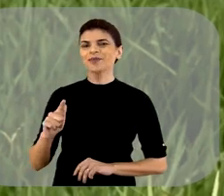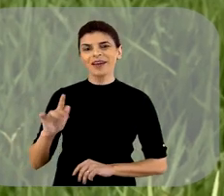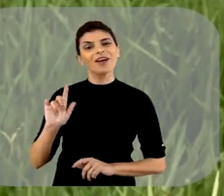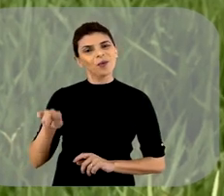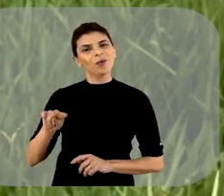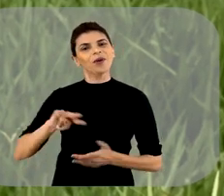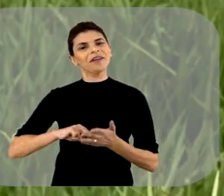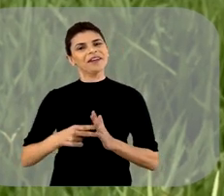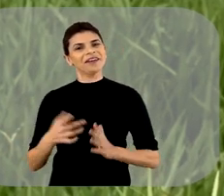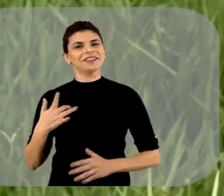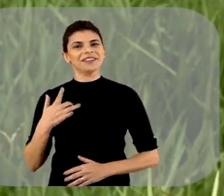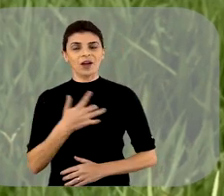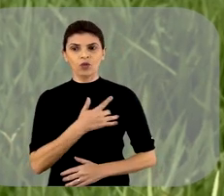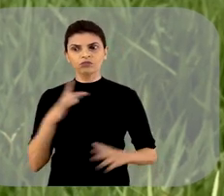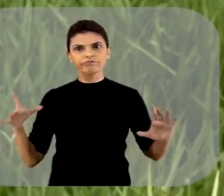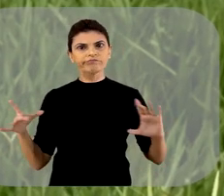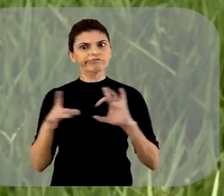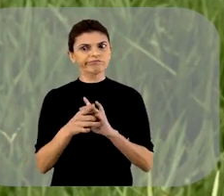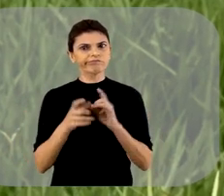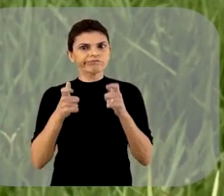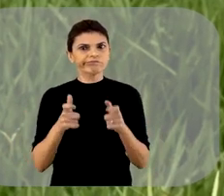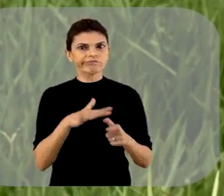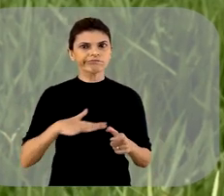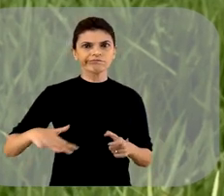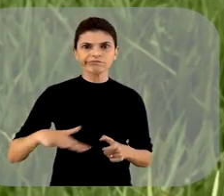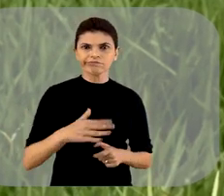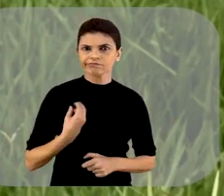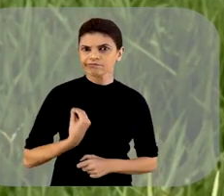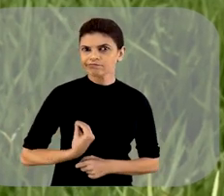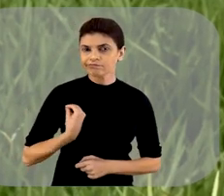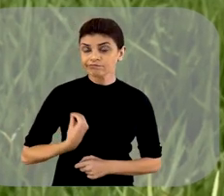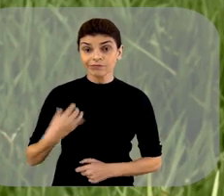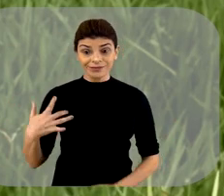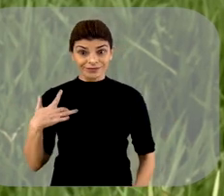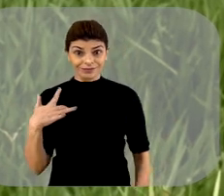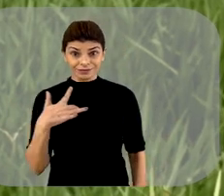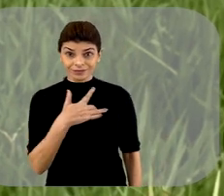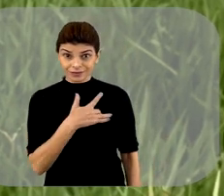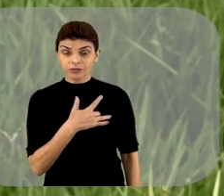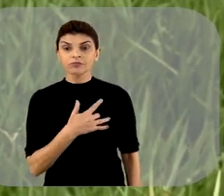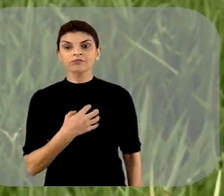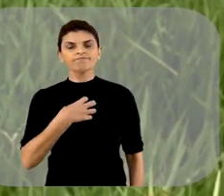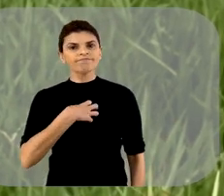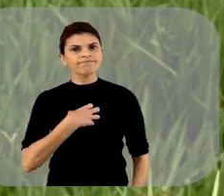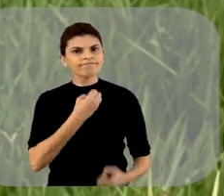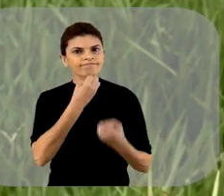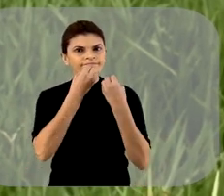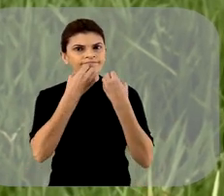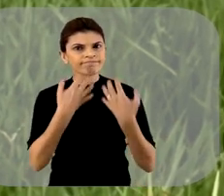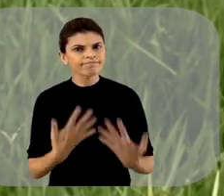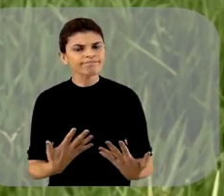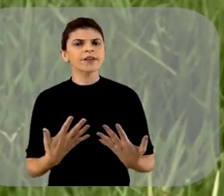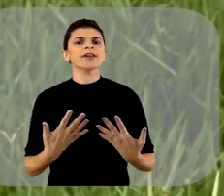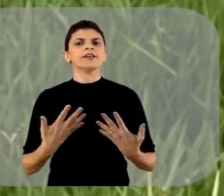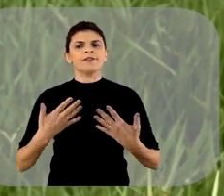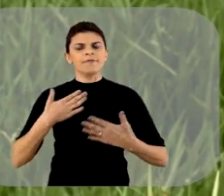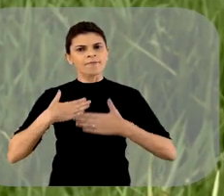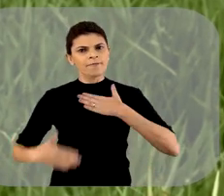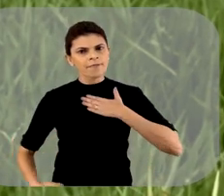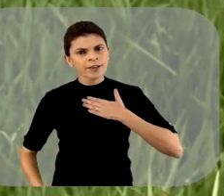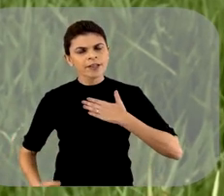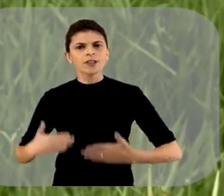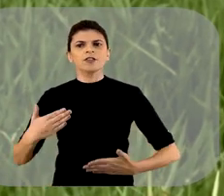ao nosso território, né? Porque a saúde, o bem-estar, né,